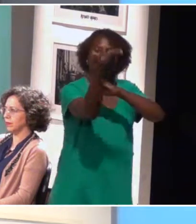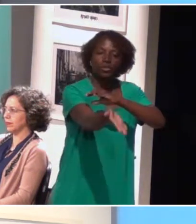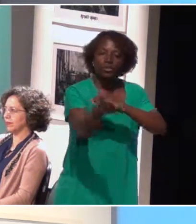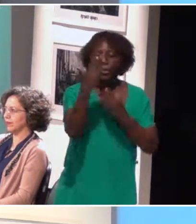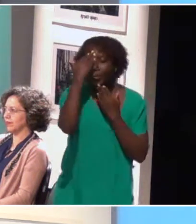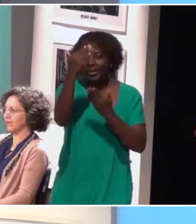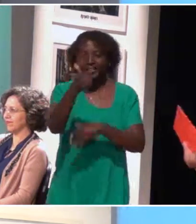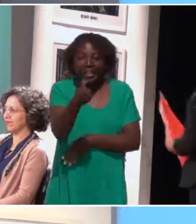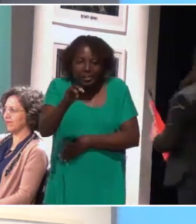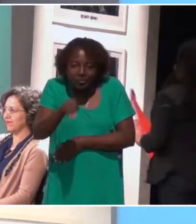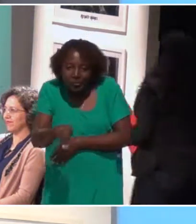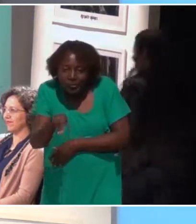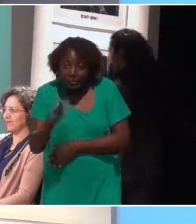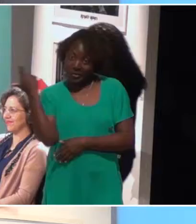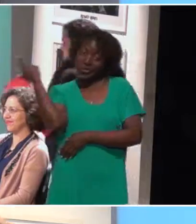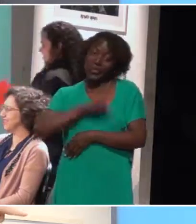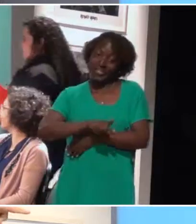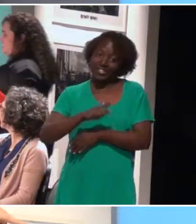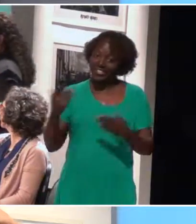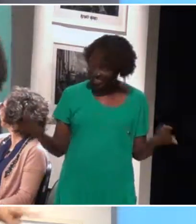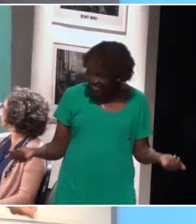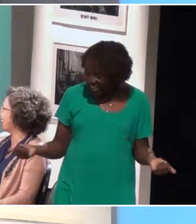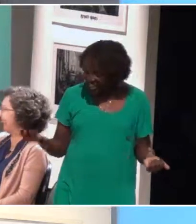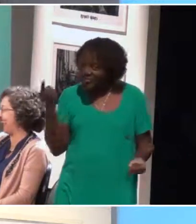Dez minutos é... Mas eu consegui, consegui?